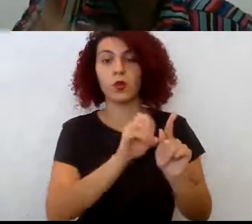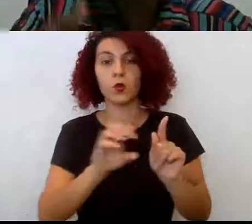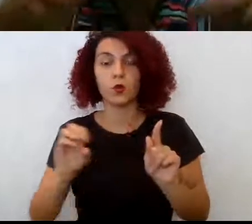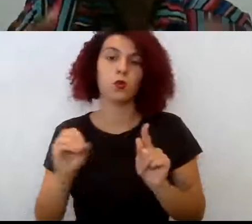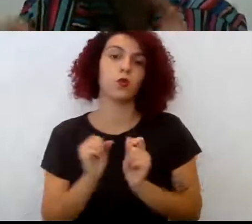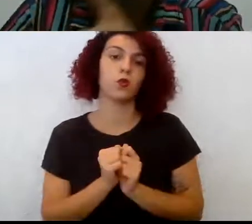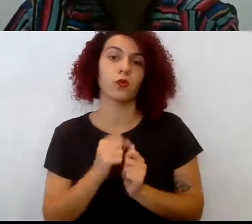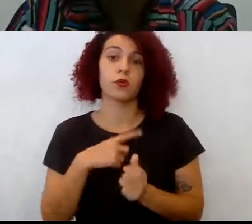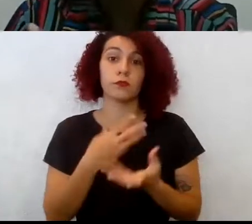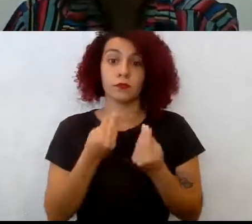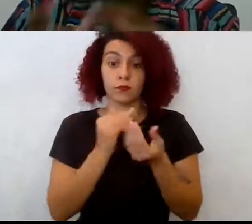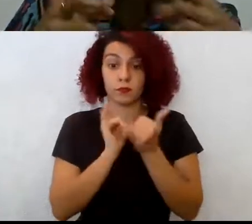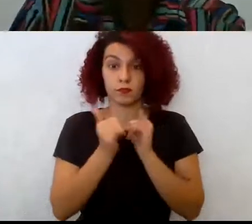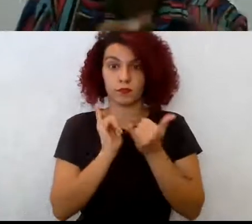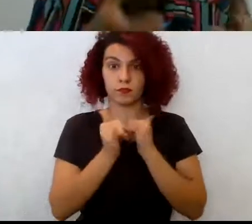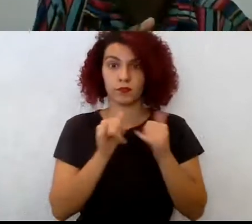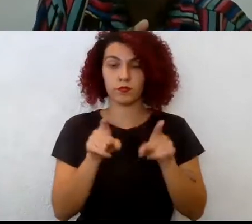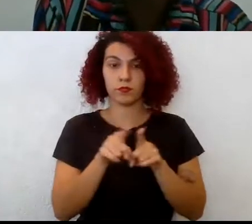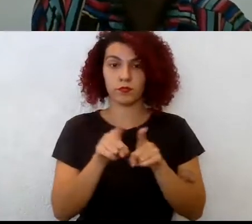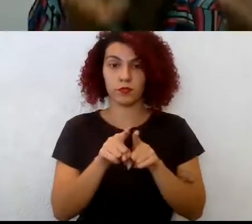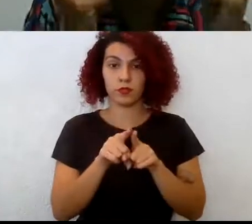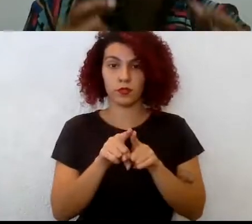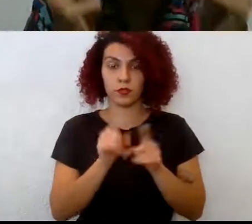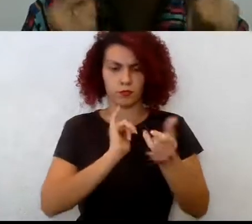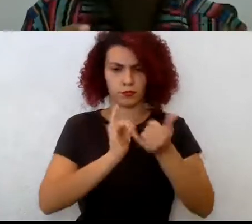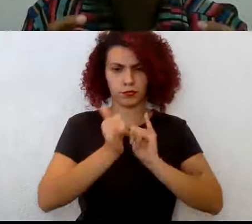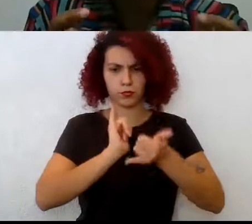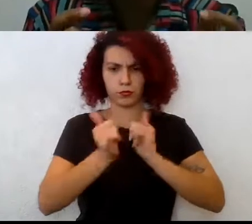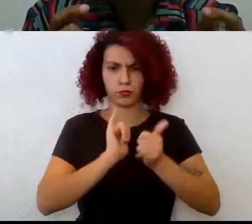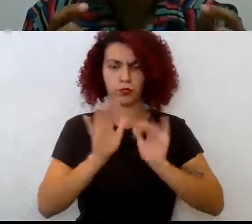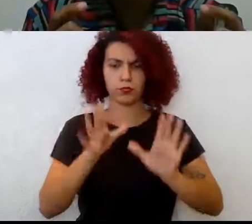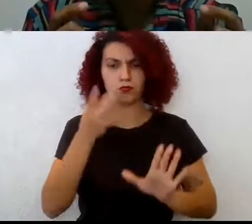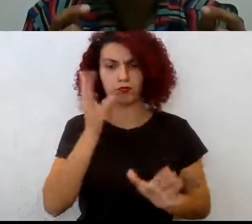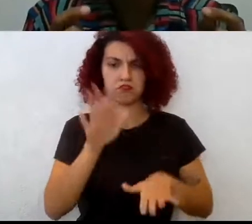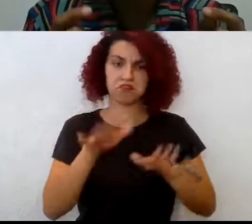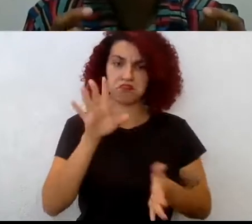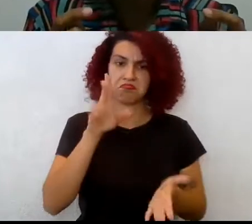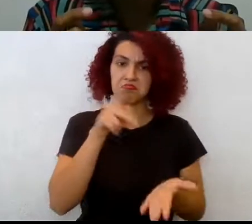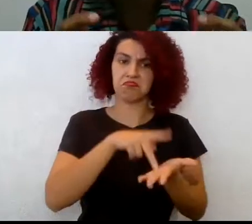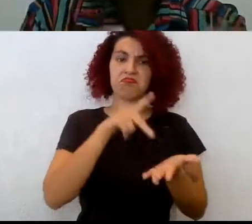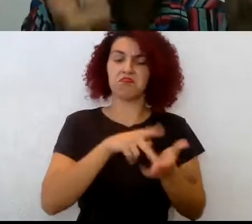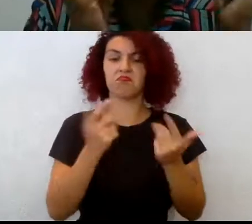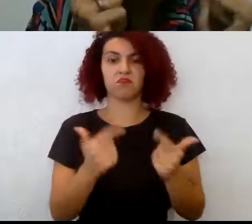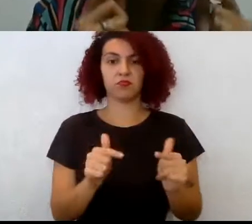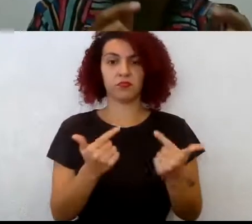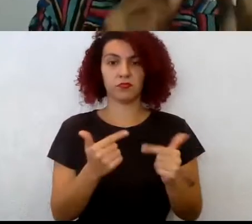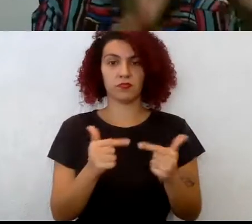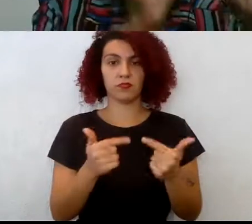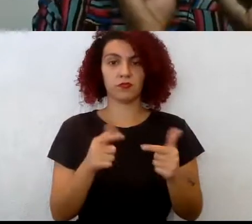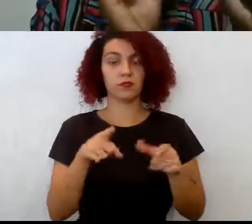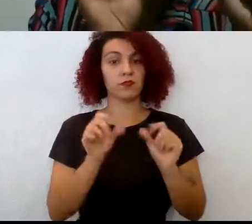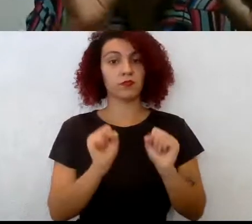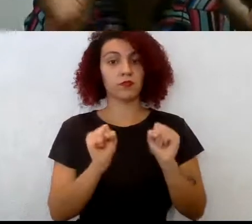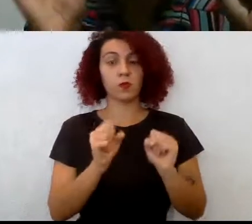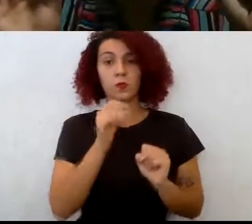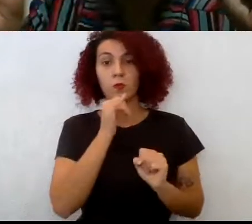tem um quê de estrutura Colonial por querer te dar muita informação sem validação bom e você pode cair